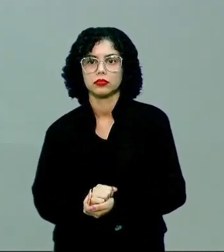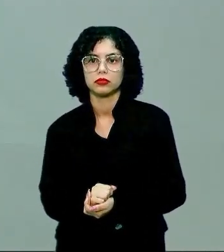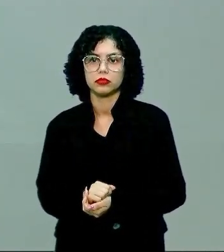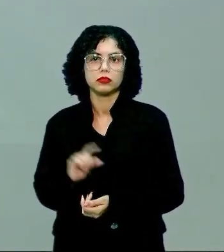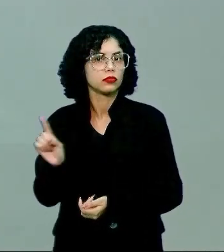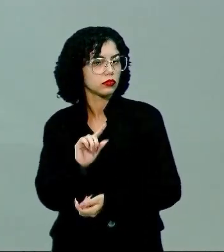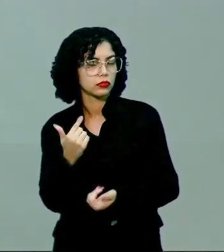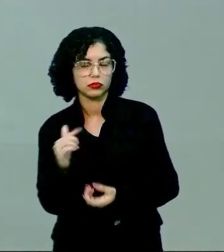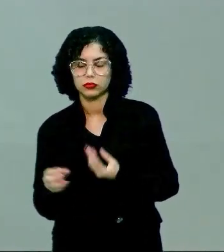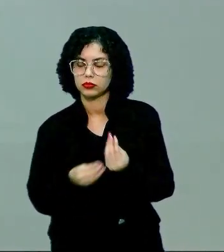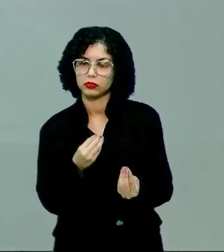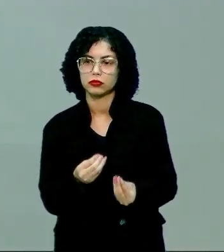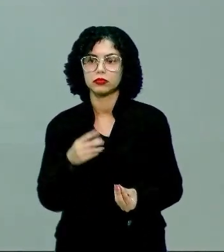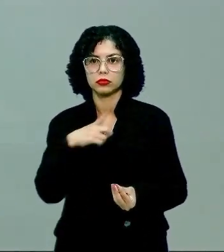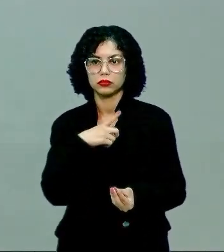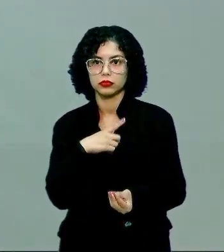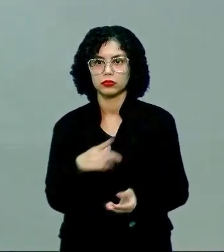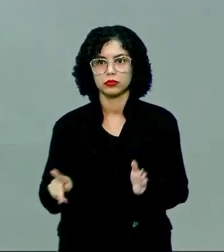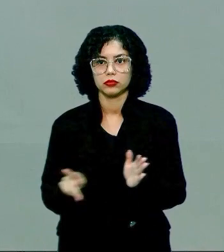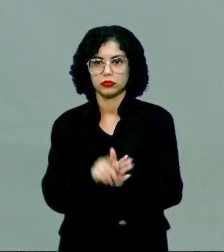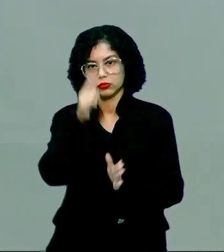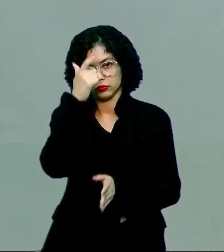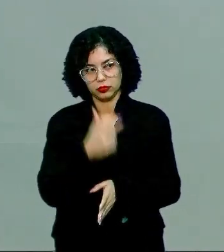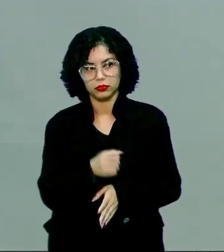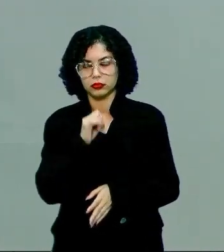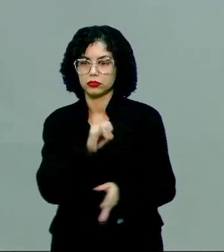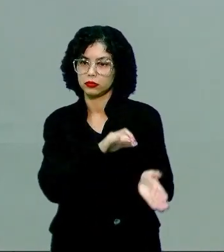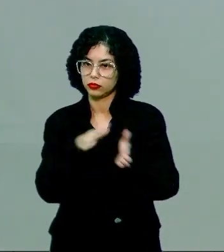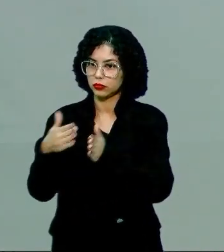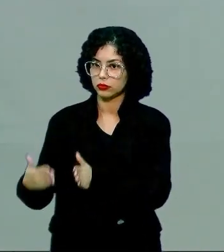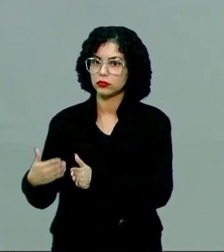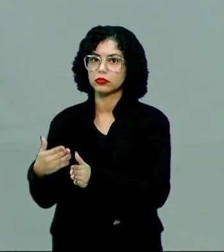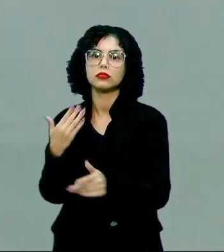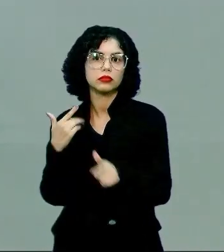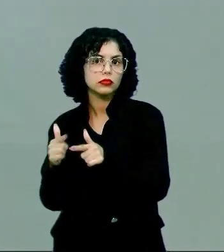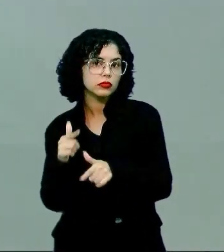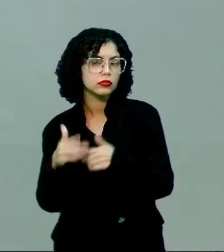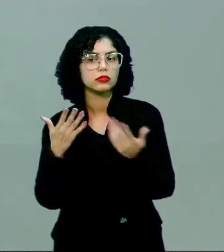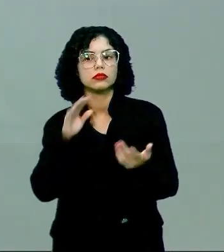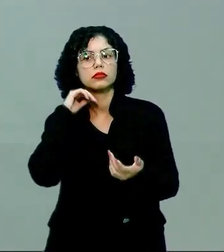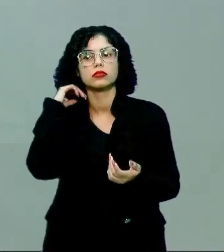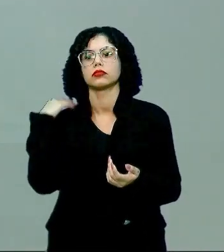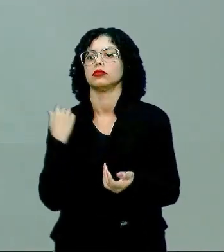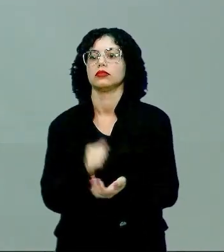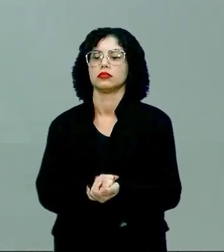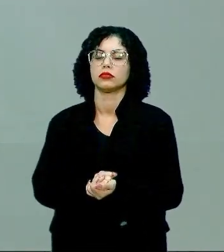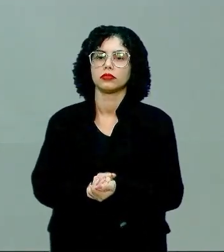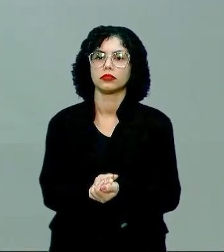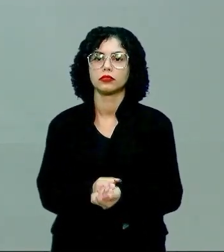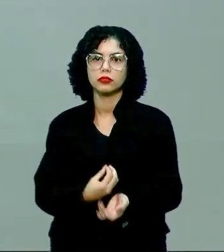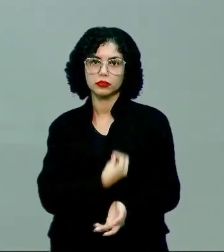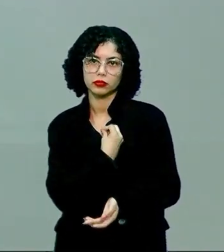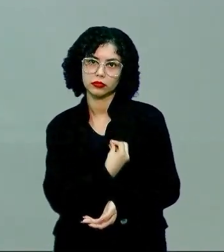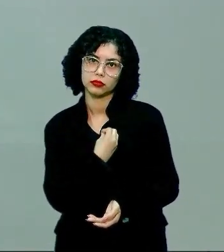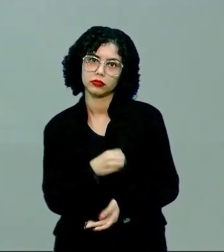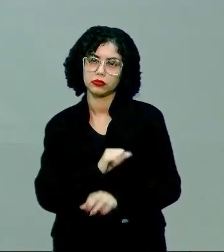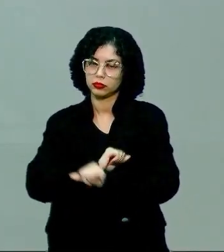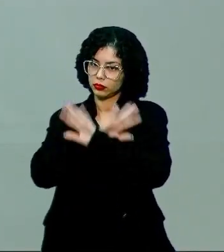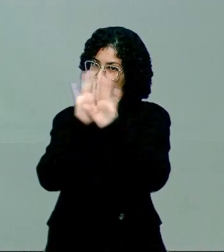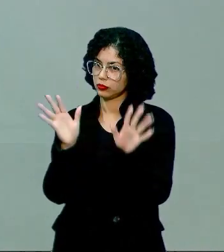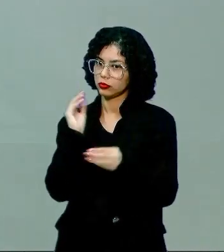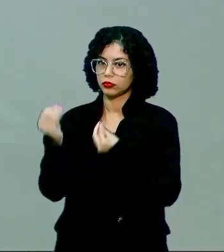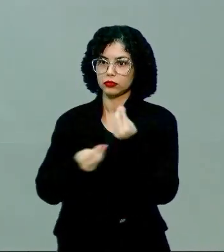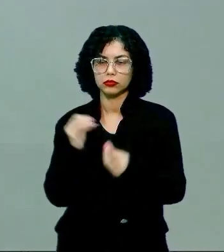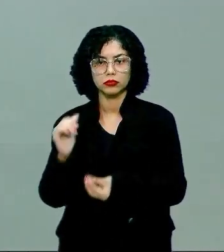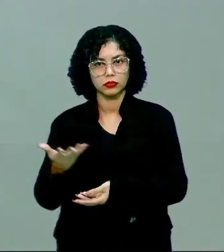não tem como você atingir uma alta performance assim não faz parte do seu trabalho é uma dinâmica em que eu vivencio expedencio